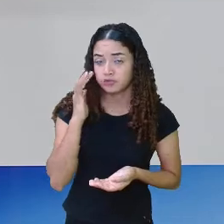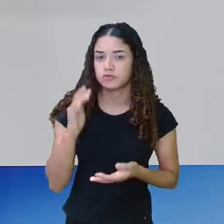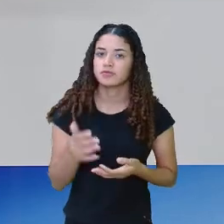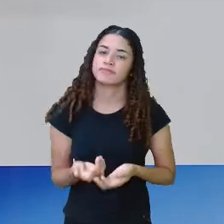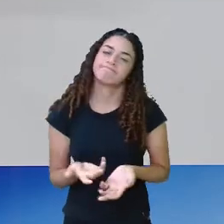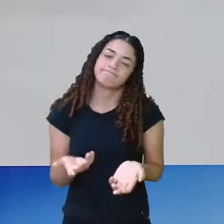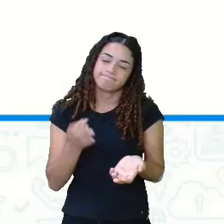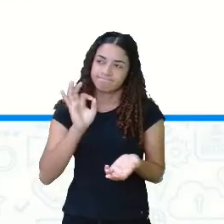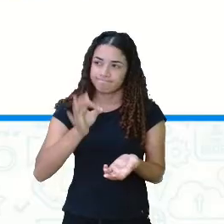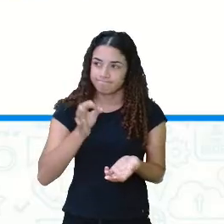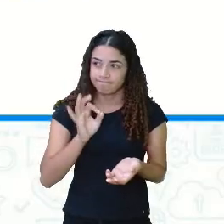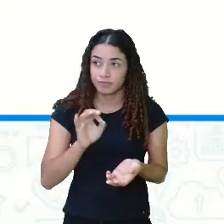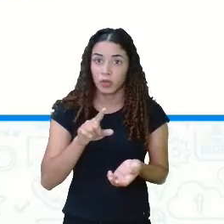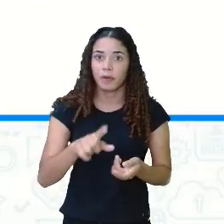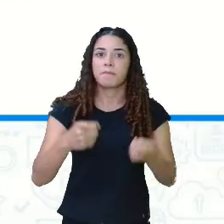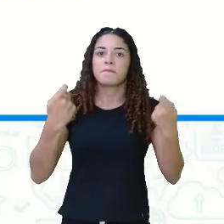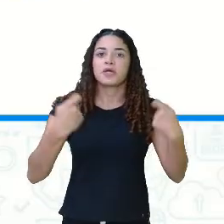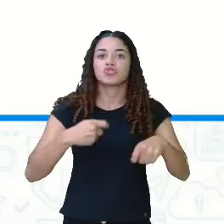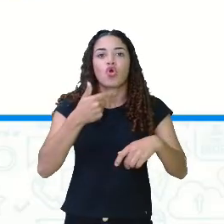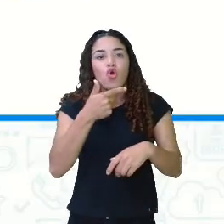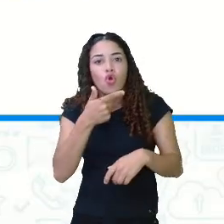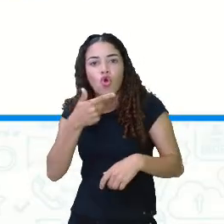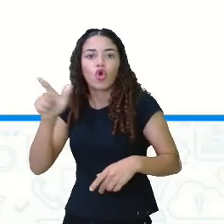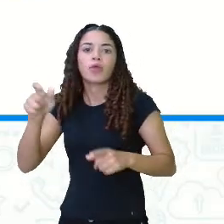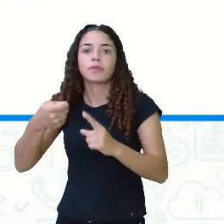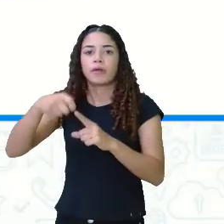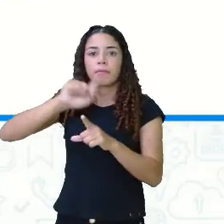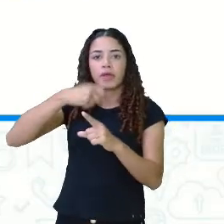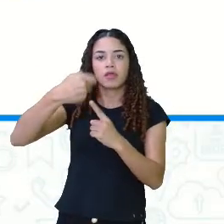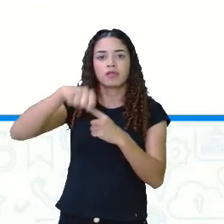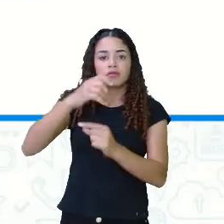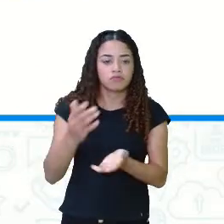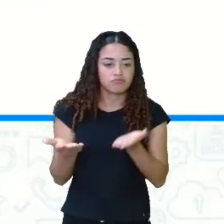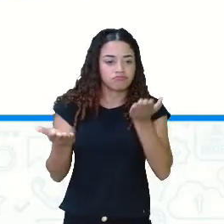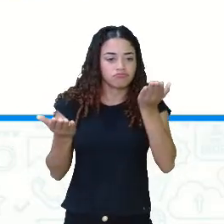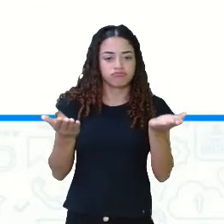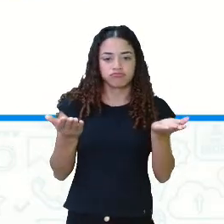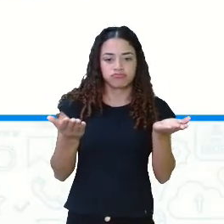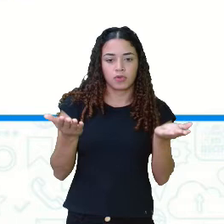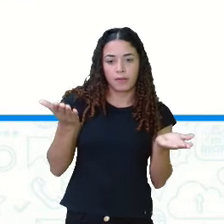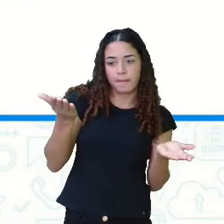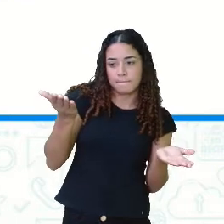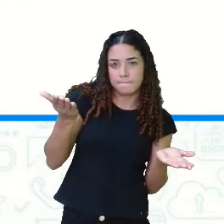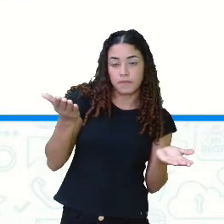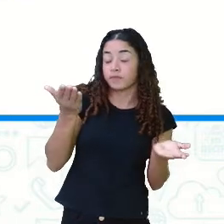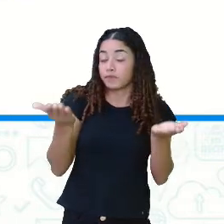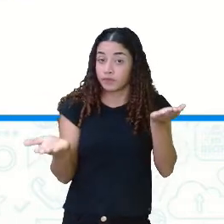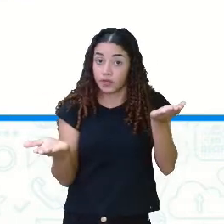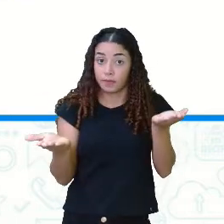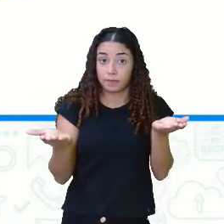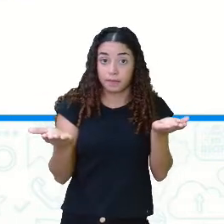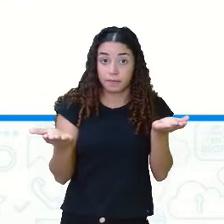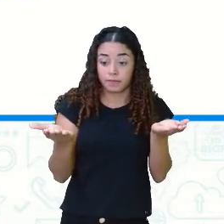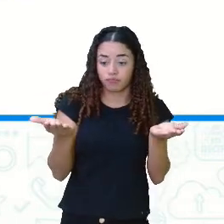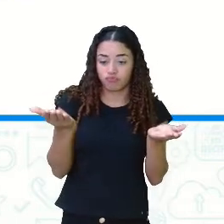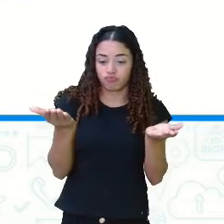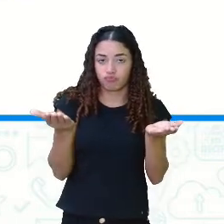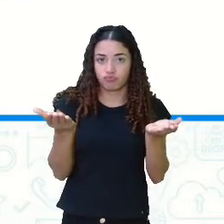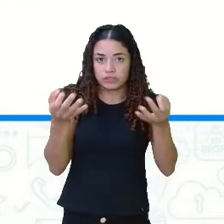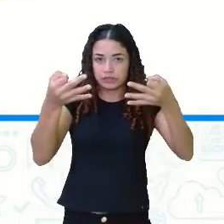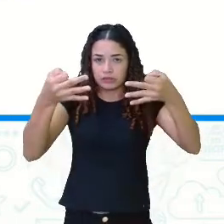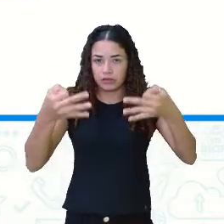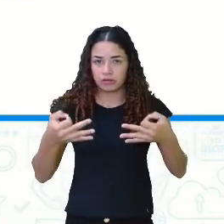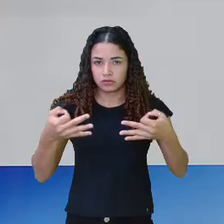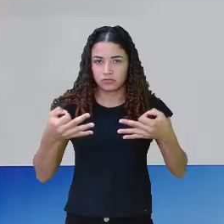Isso mesmo. Eu preciso de outra palma de banana para que essa balança fique equilibrada.